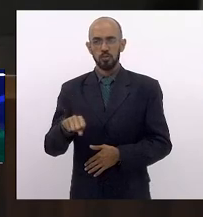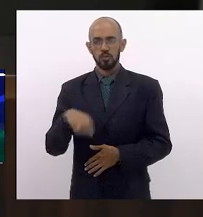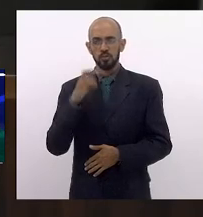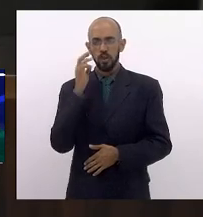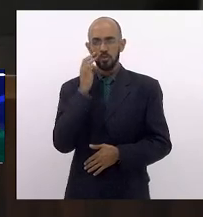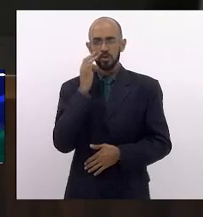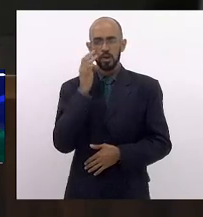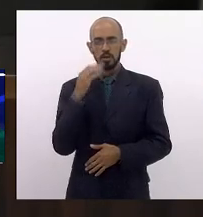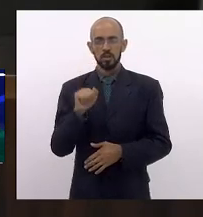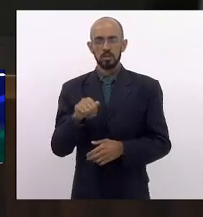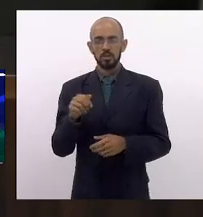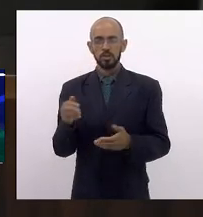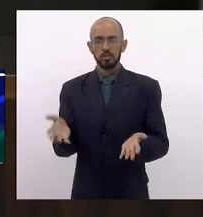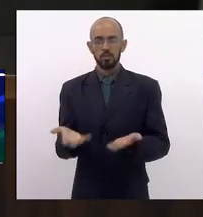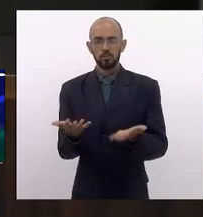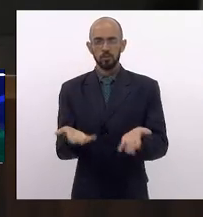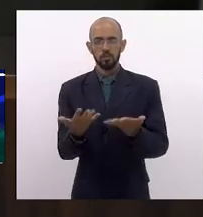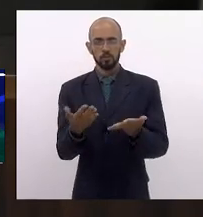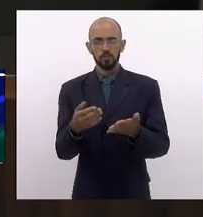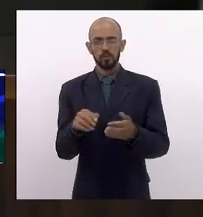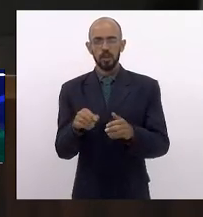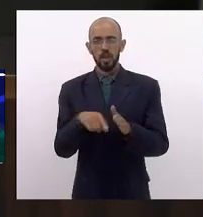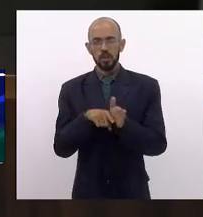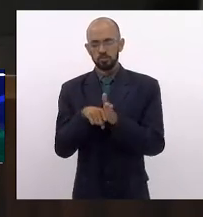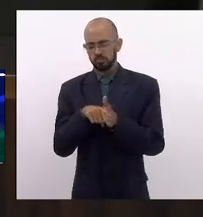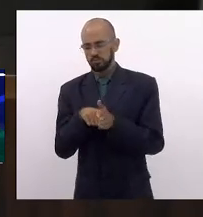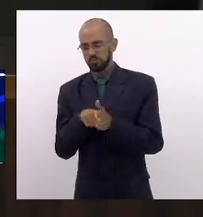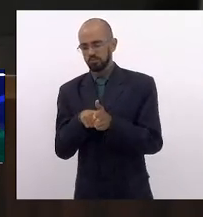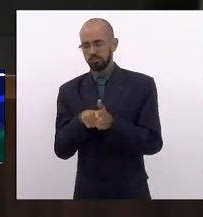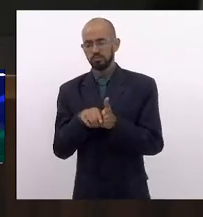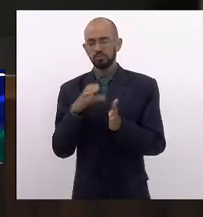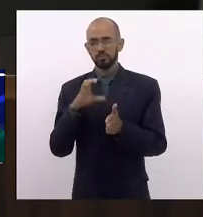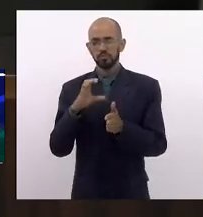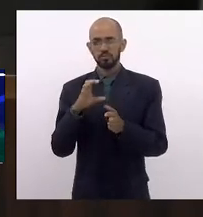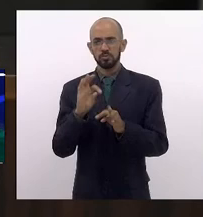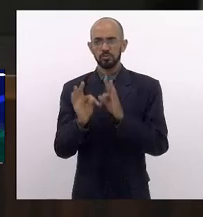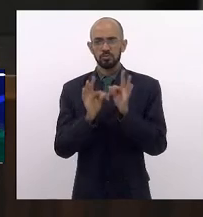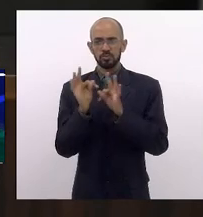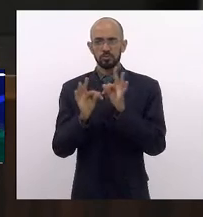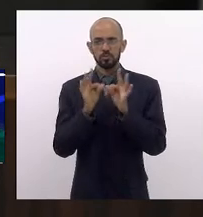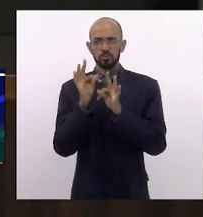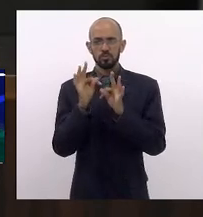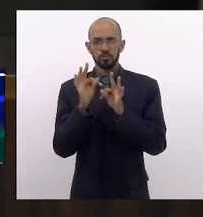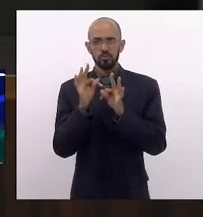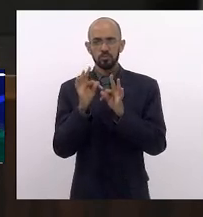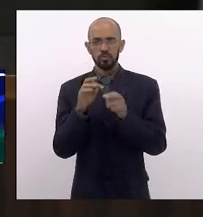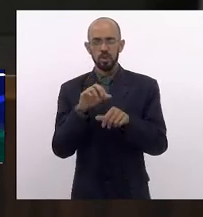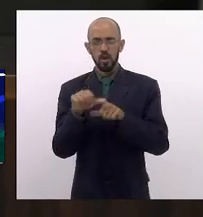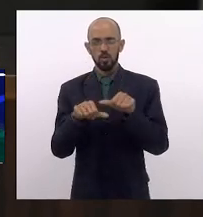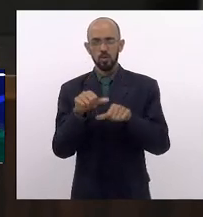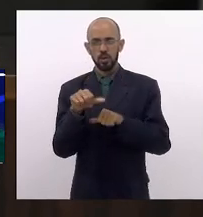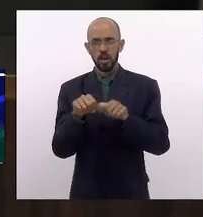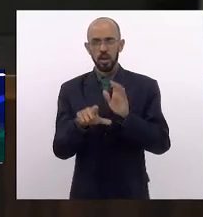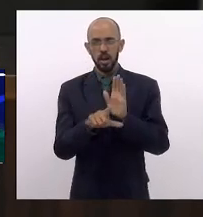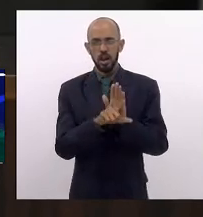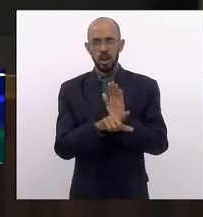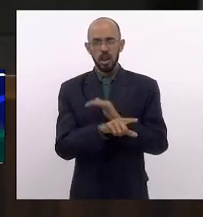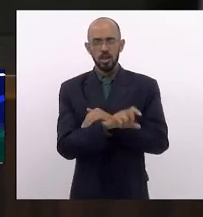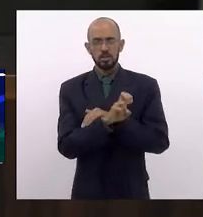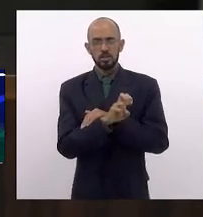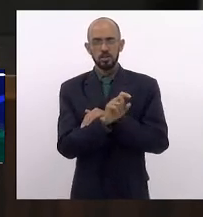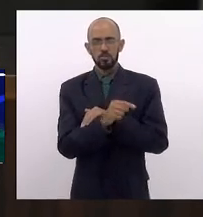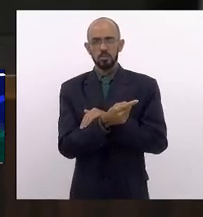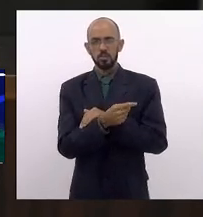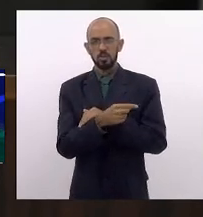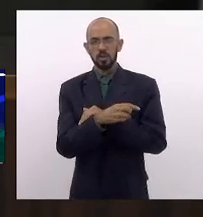dispõe sobre incentivo à inovação e à pesquisa científica e tecnológica e inovação e inovação e altera as leis 5361 de Vinte e Nove